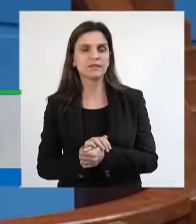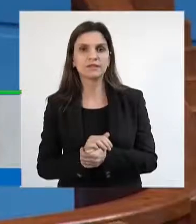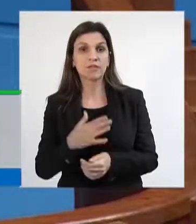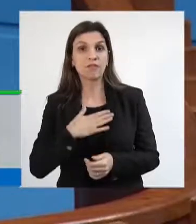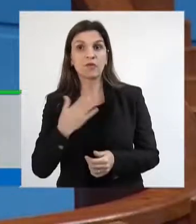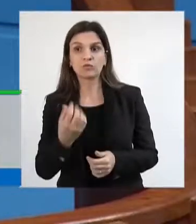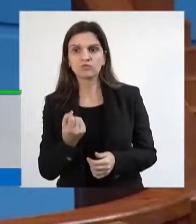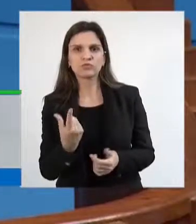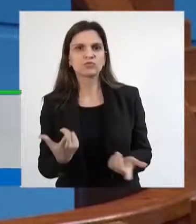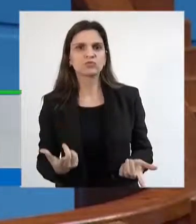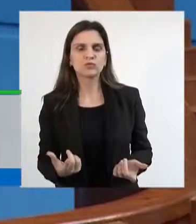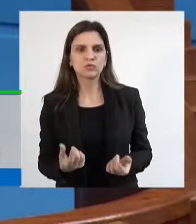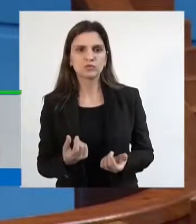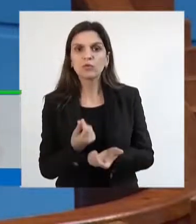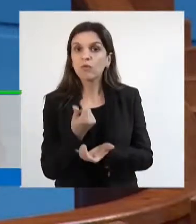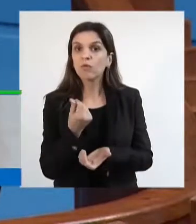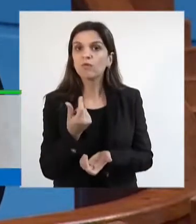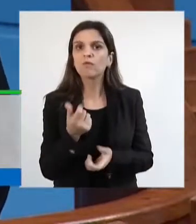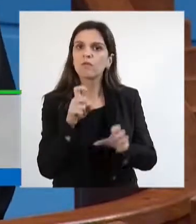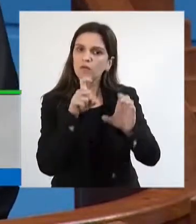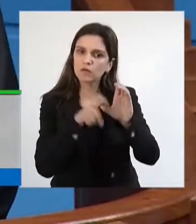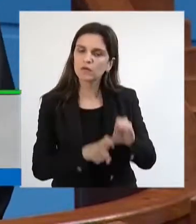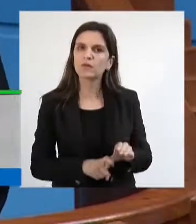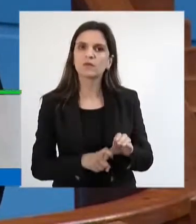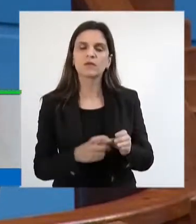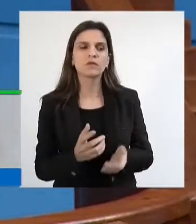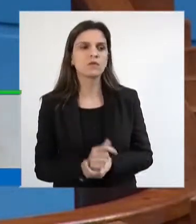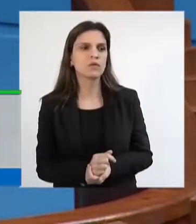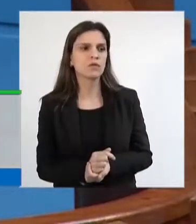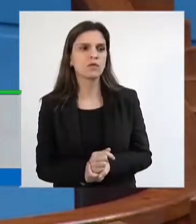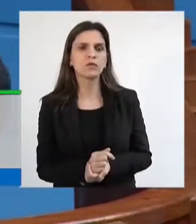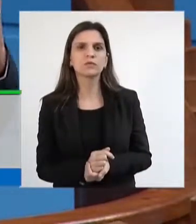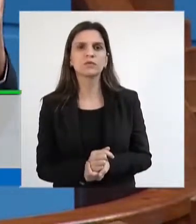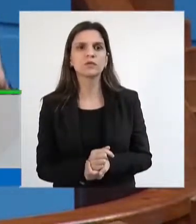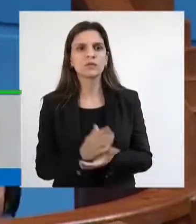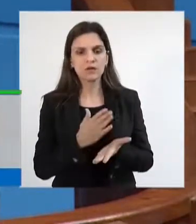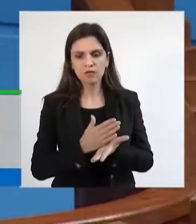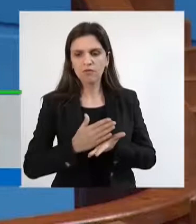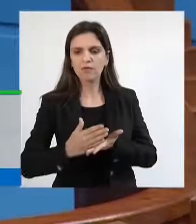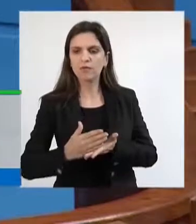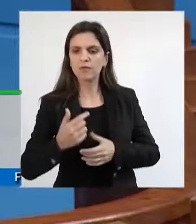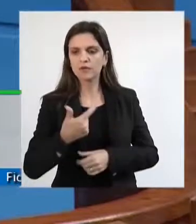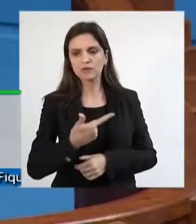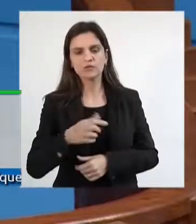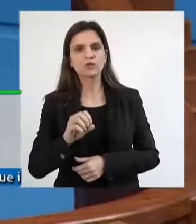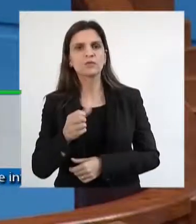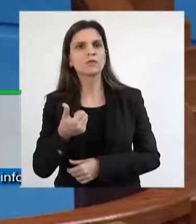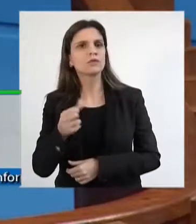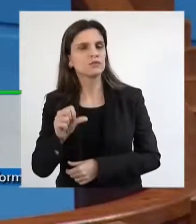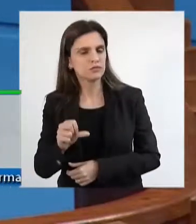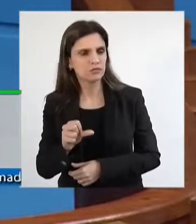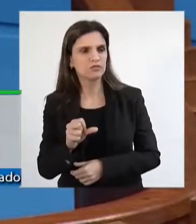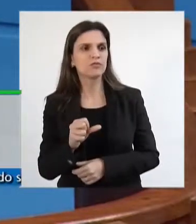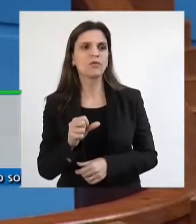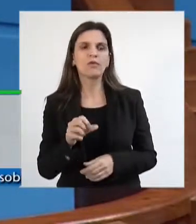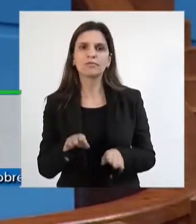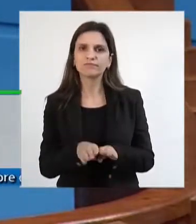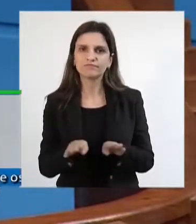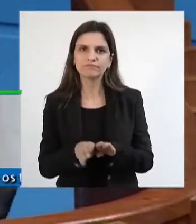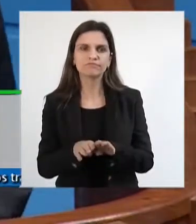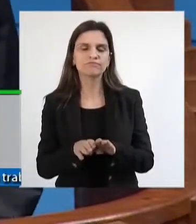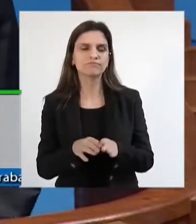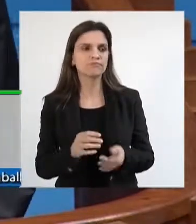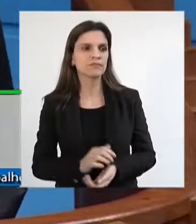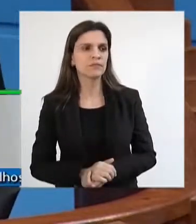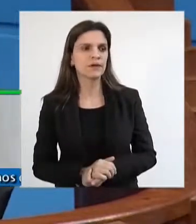desse ano também, da mesma forma. E isso fez com que nos movimentássemos em relação a